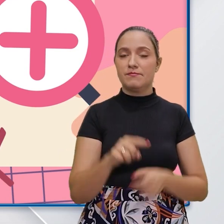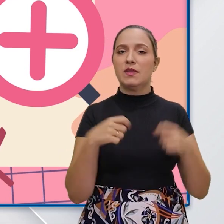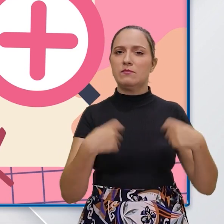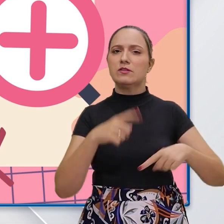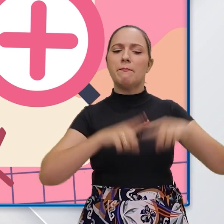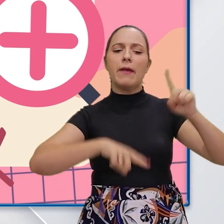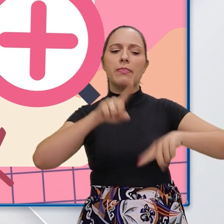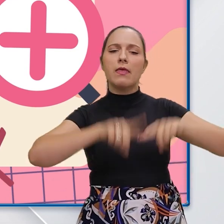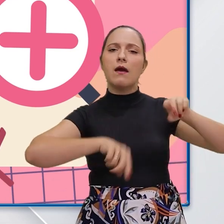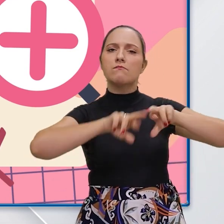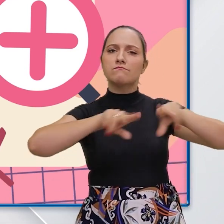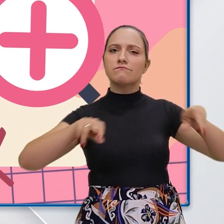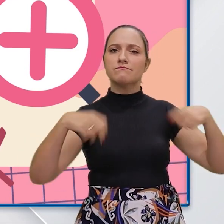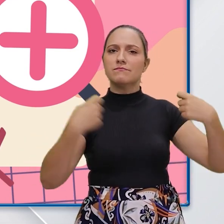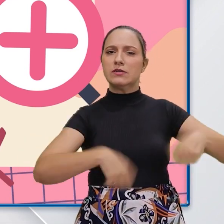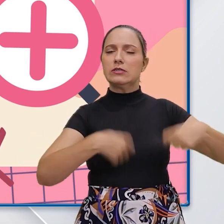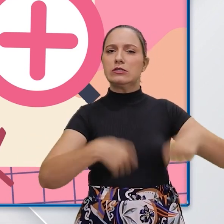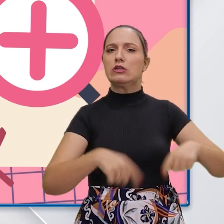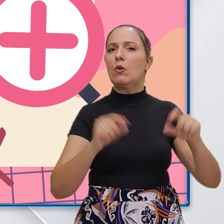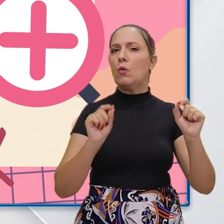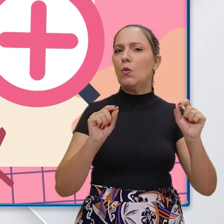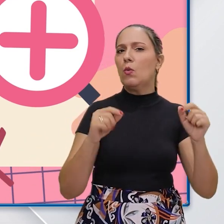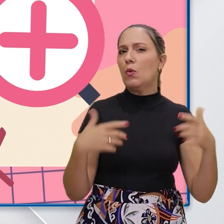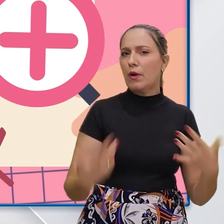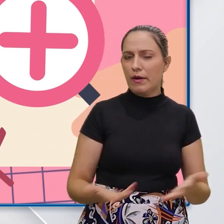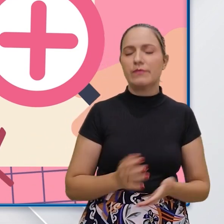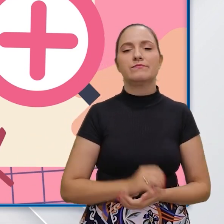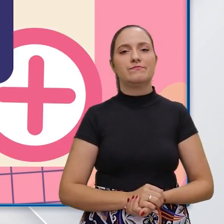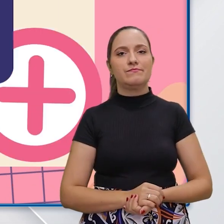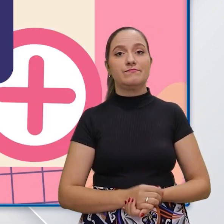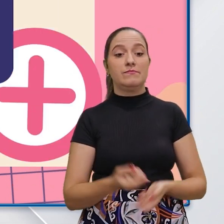Segundo, materiais necessários.